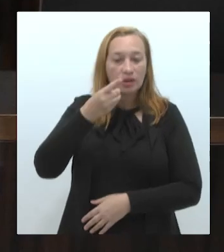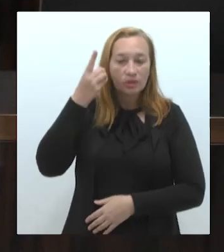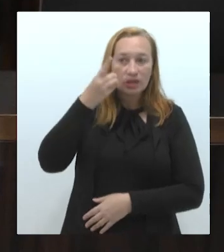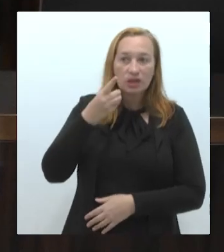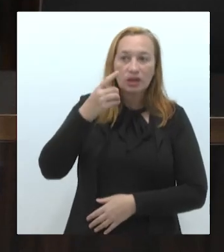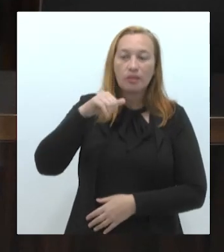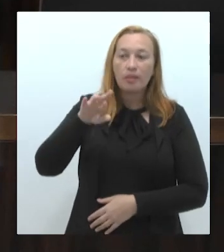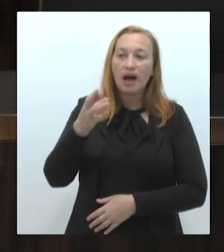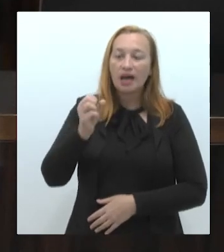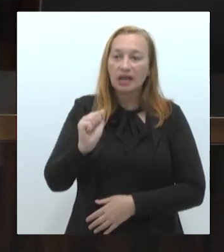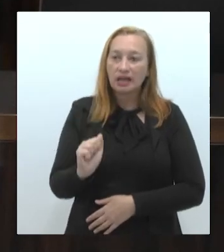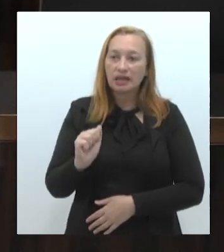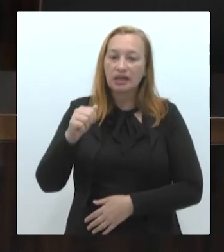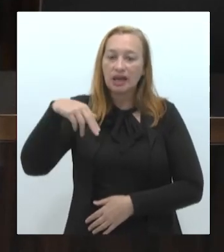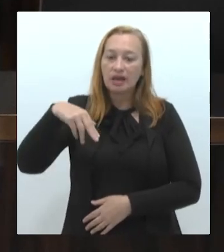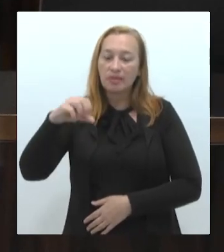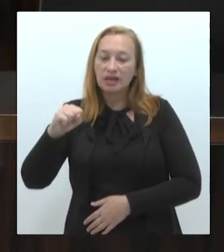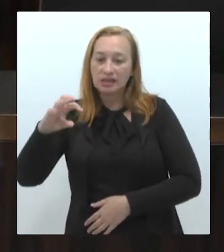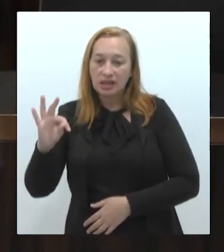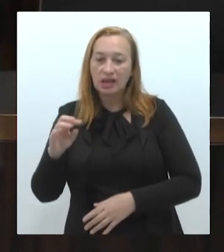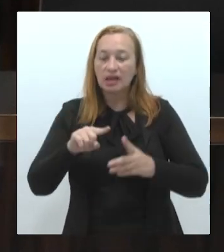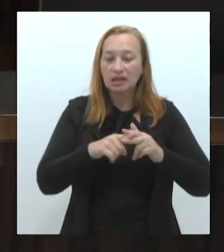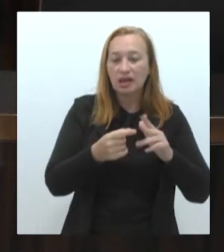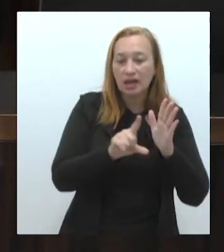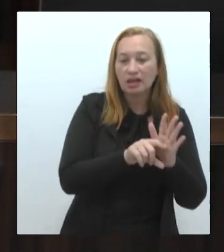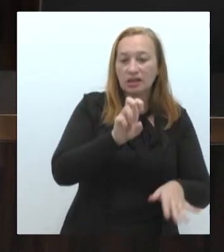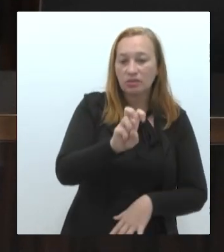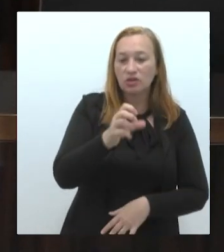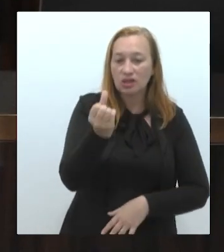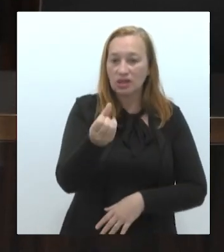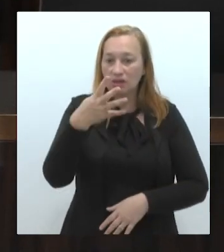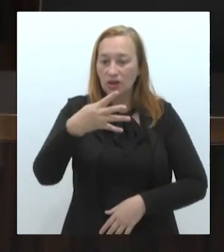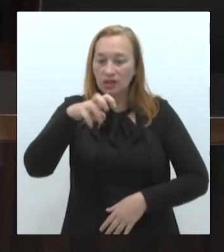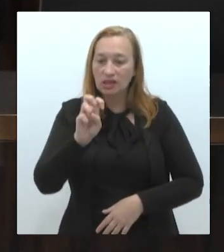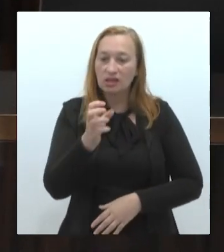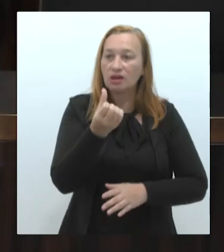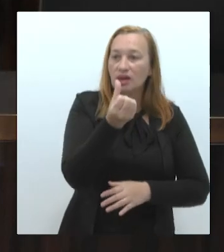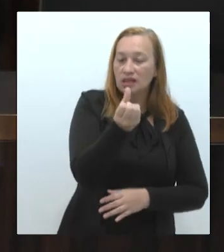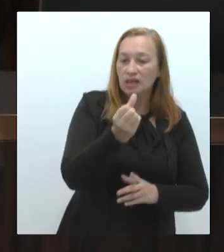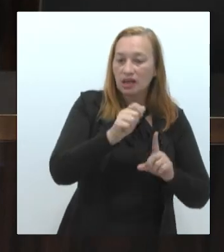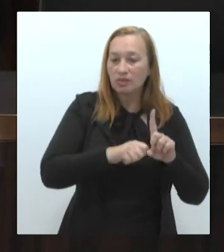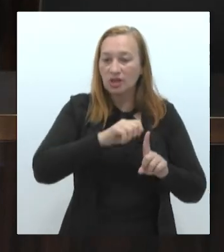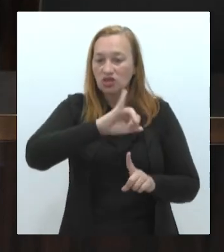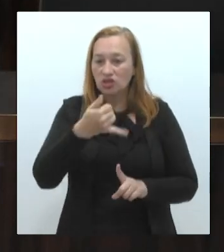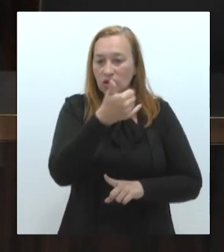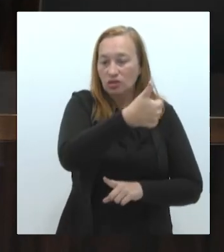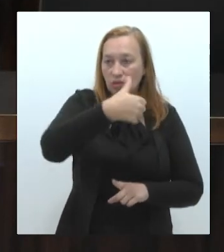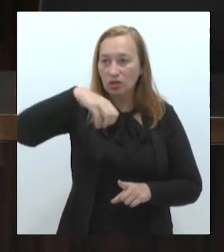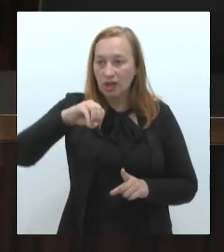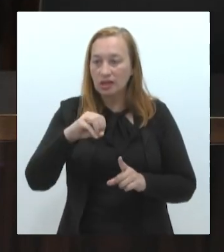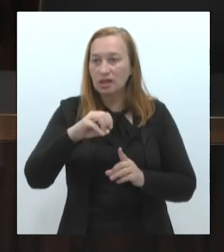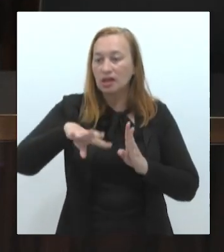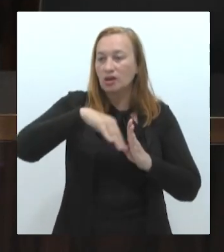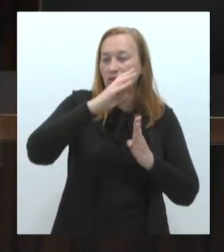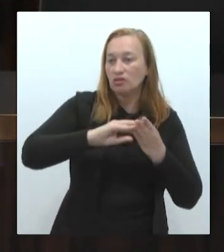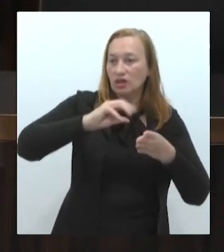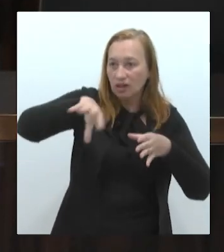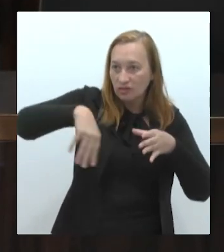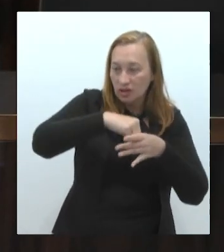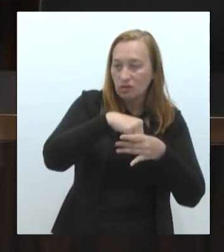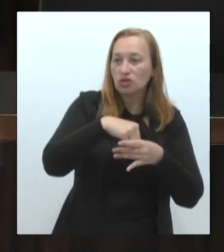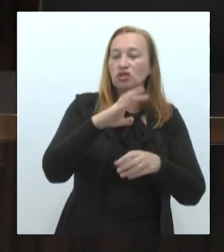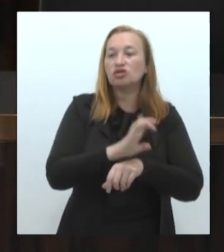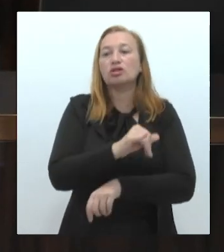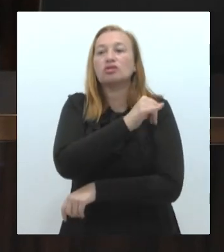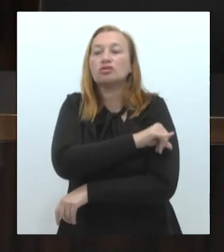deputada Marina do MST, que altera a lei número 5.645, de 6 de janeiro de 2010, para incluir no calendário